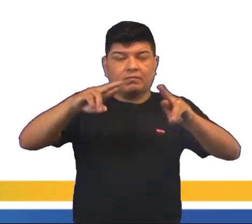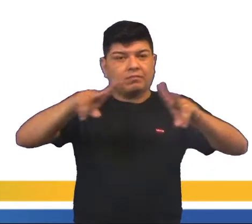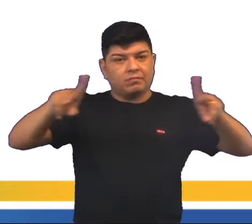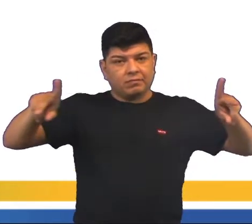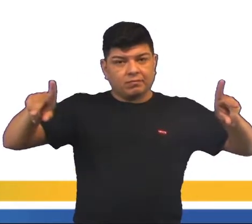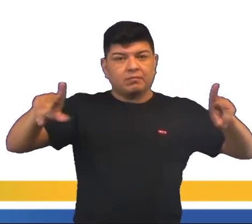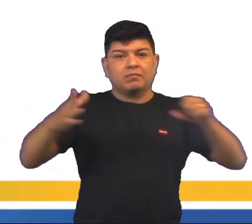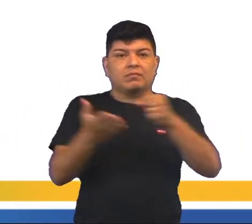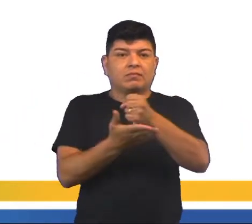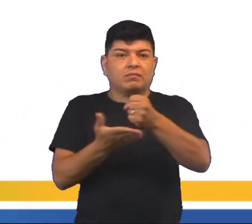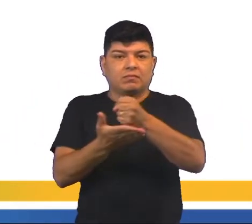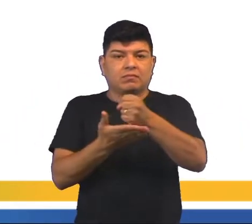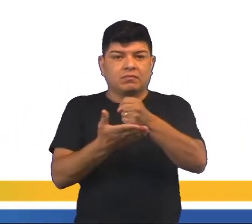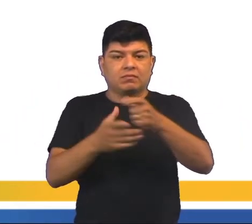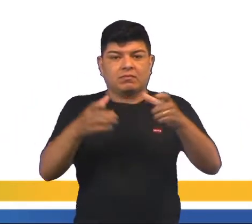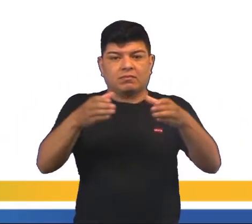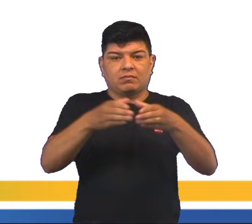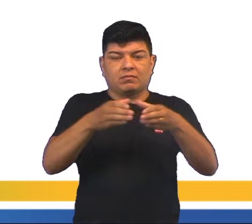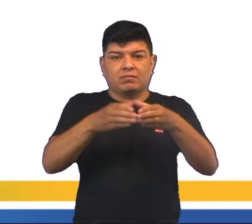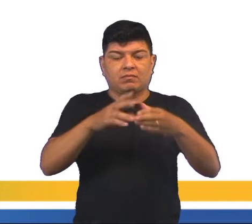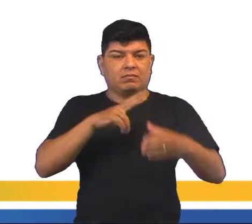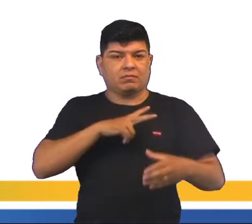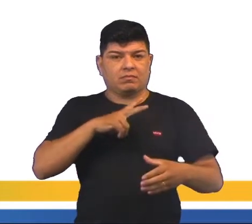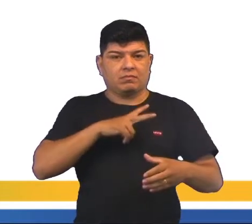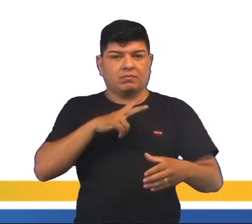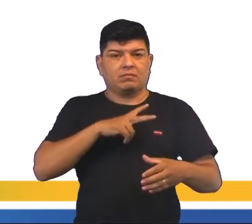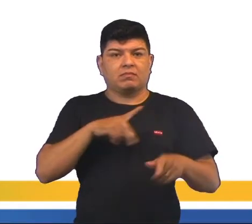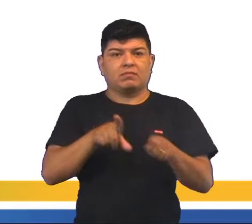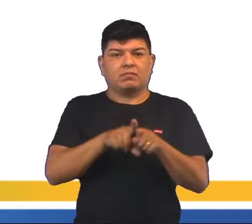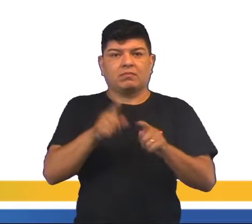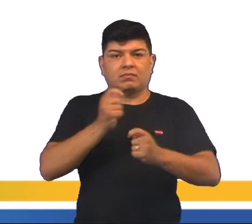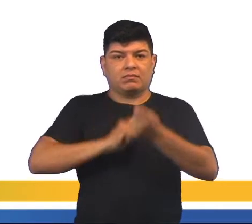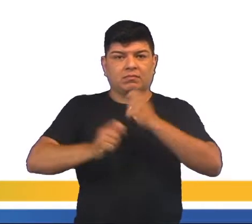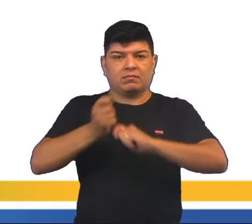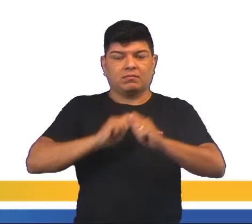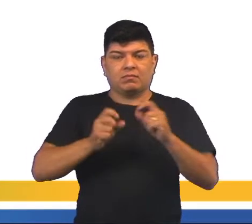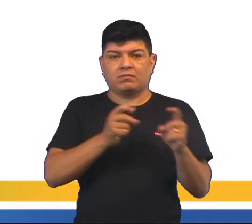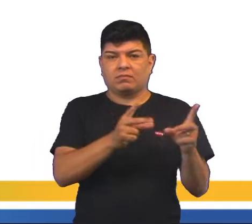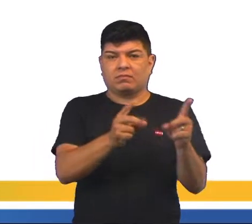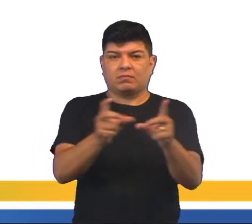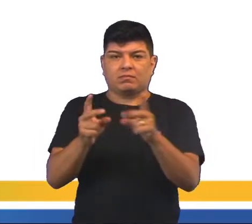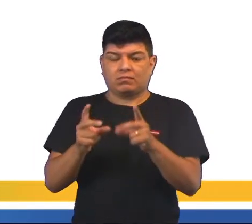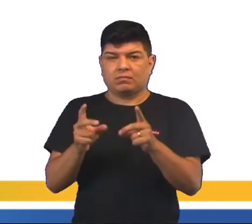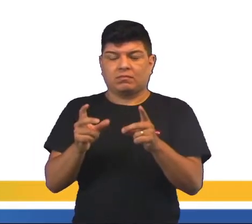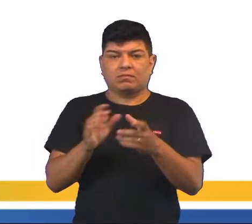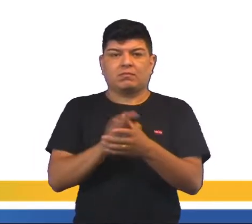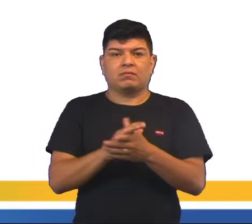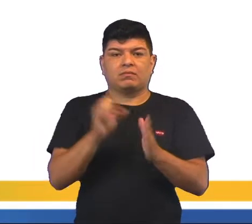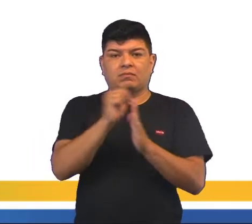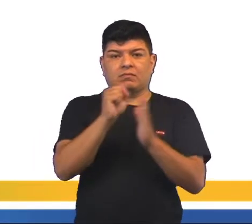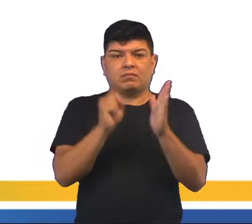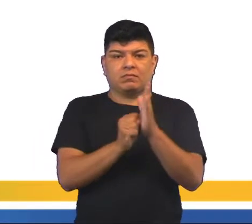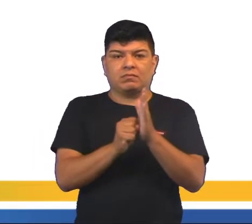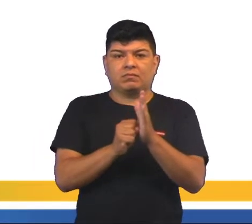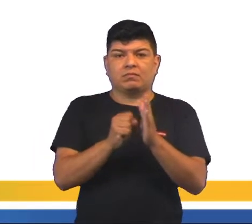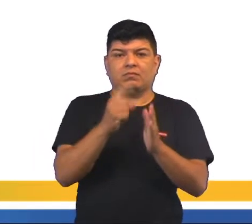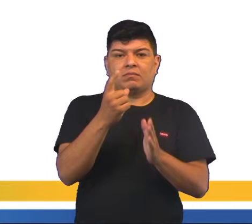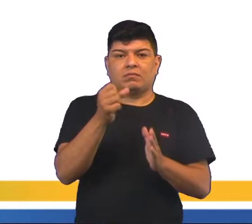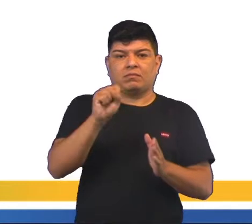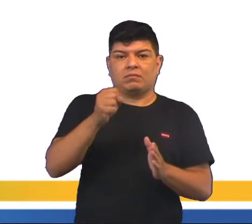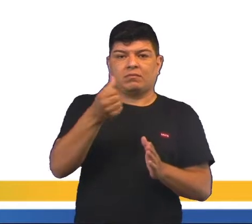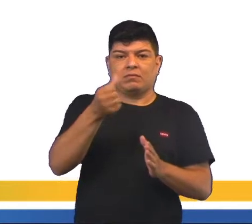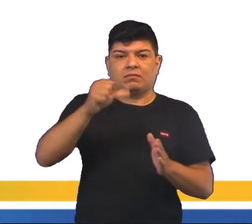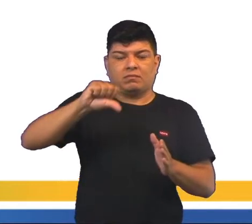liberalismo, que se baseia na propriedade privada dos meios de produção e na economia de mercado. Entre os séculos XVIII e XIX,